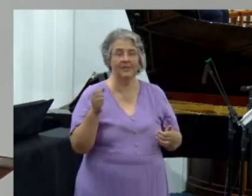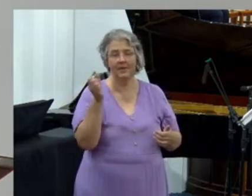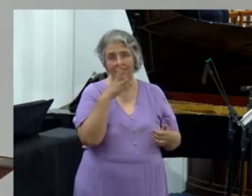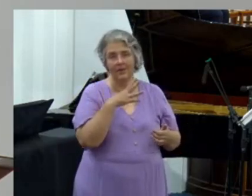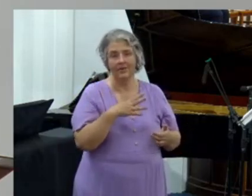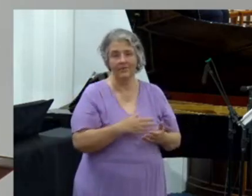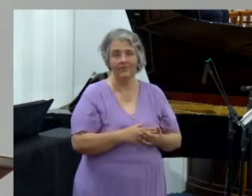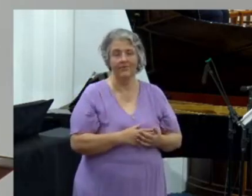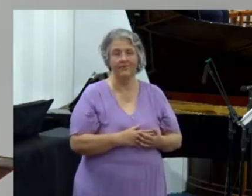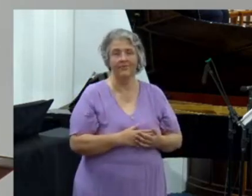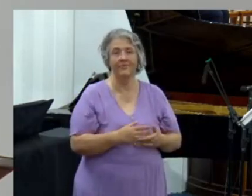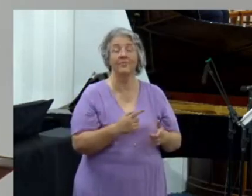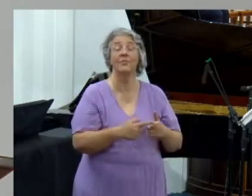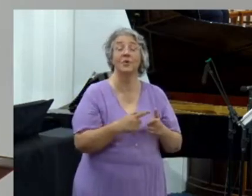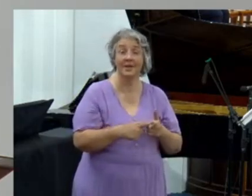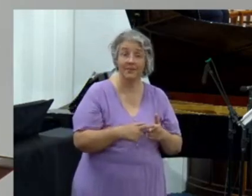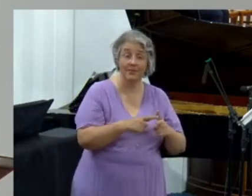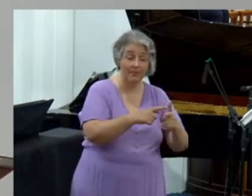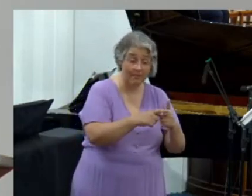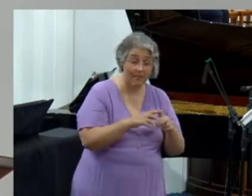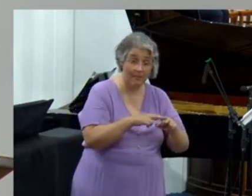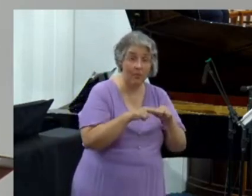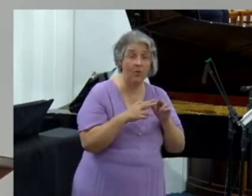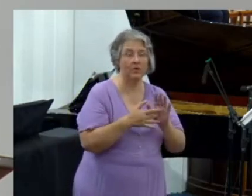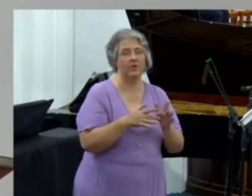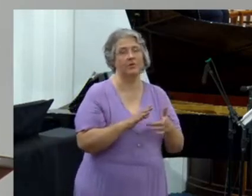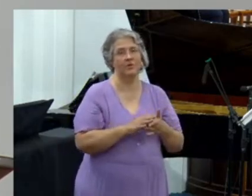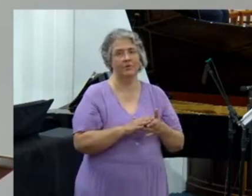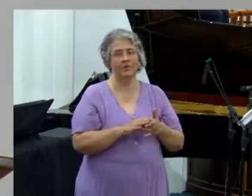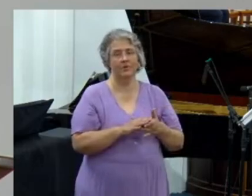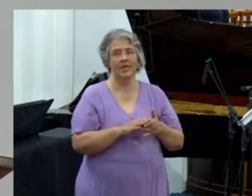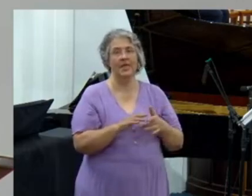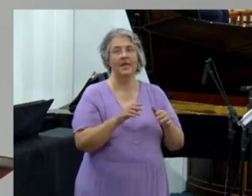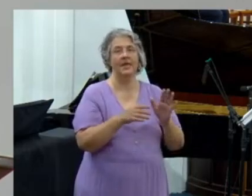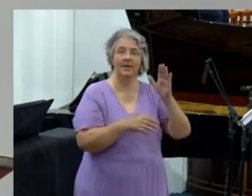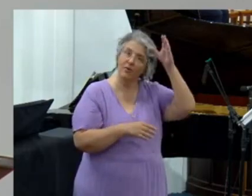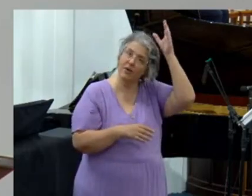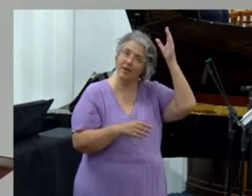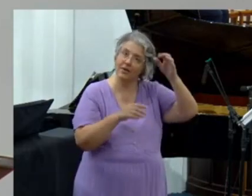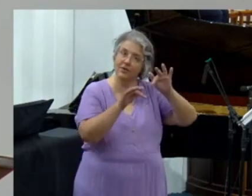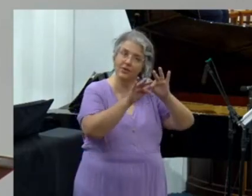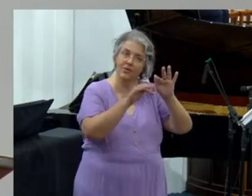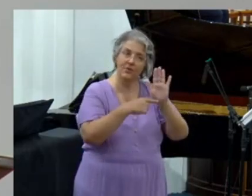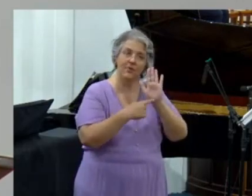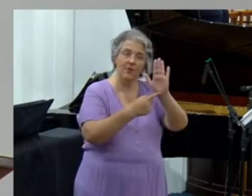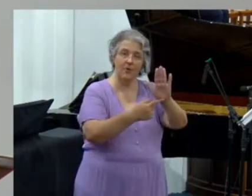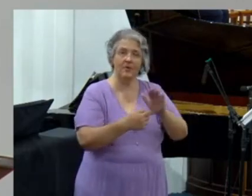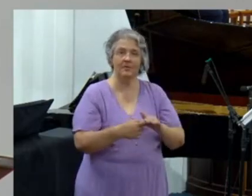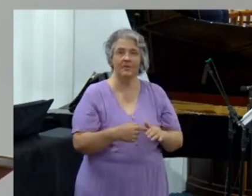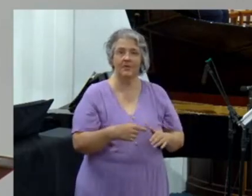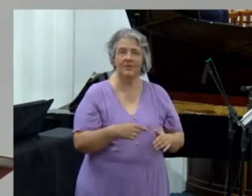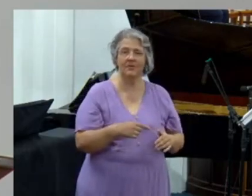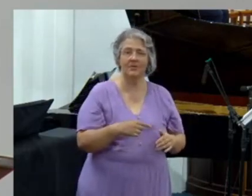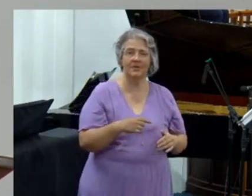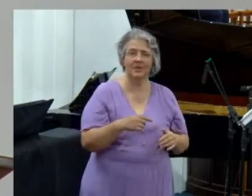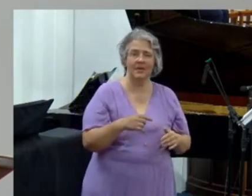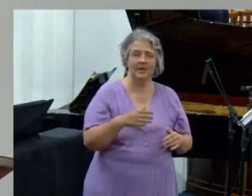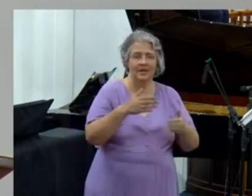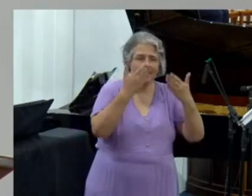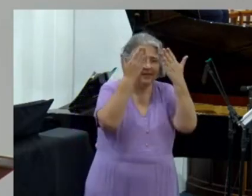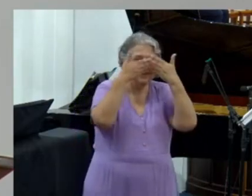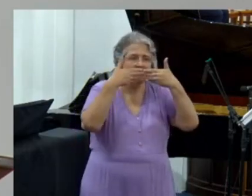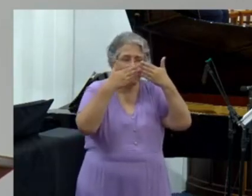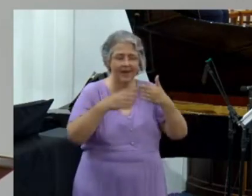por causa da pessoa de Cristo. E Cristo mostra isso quando então cegos, coxos se aproximam